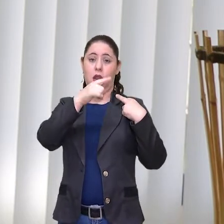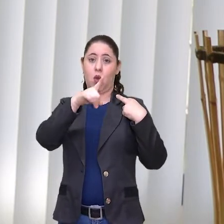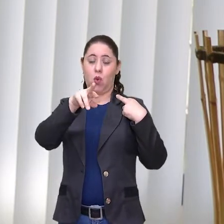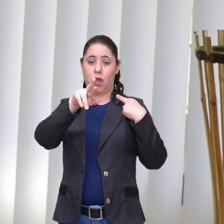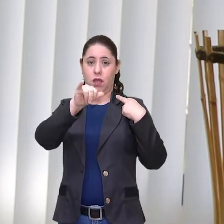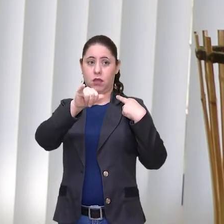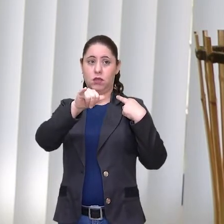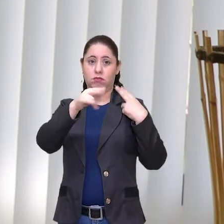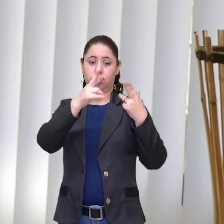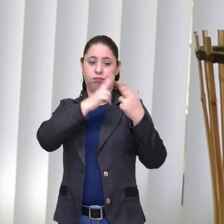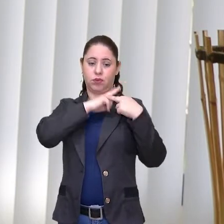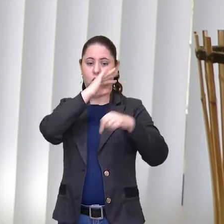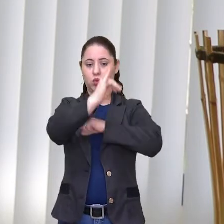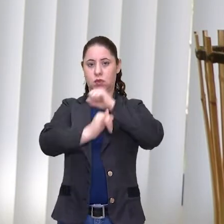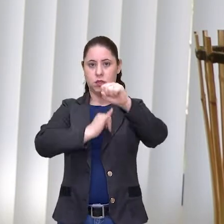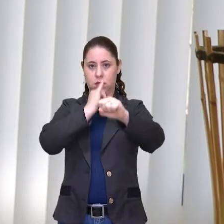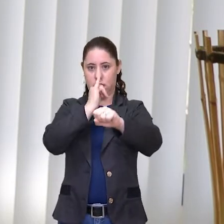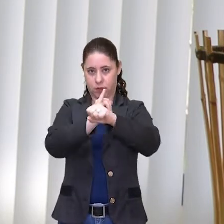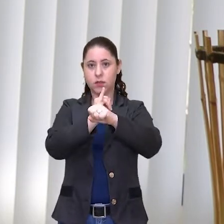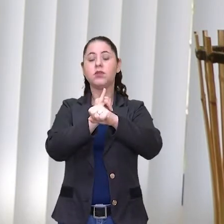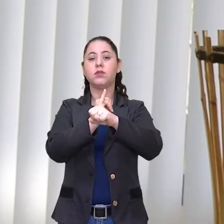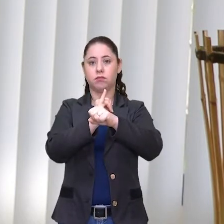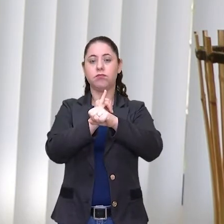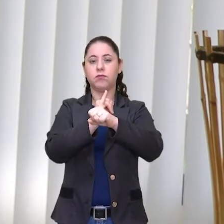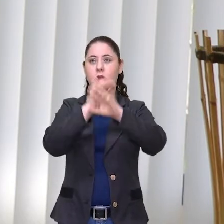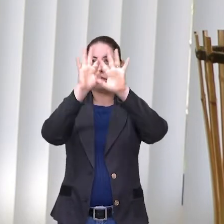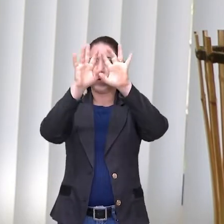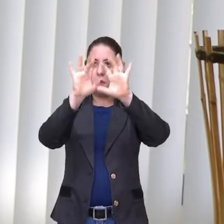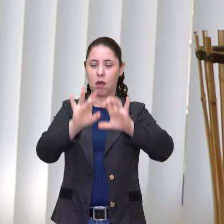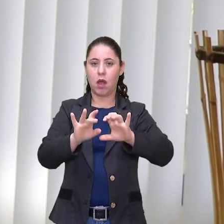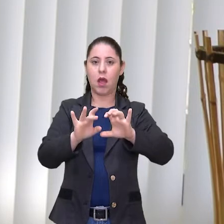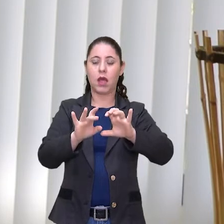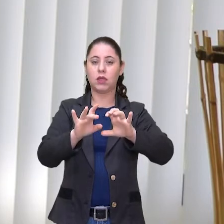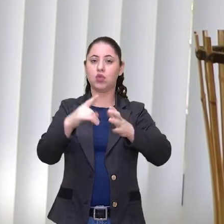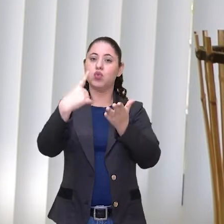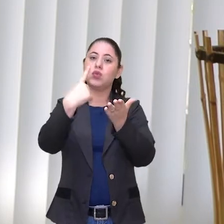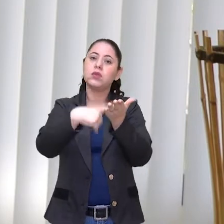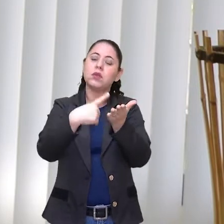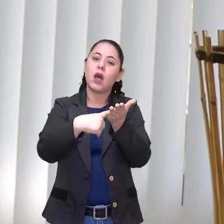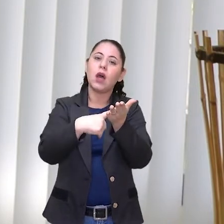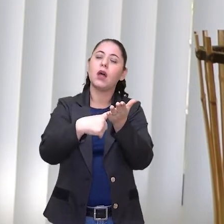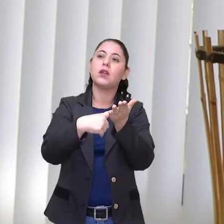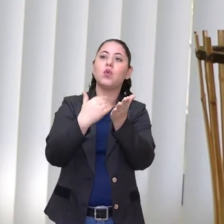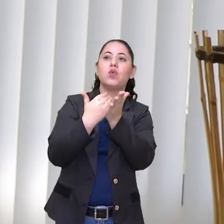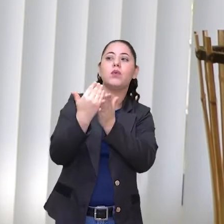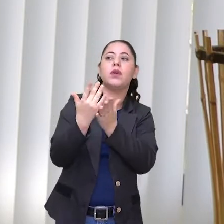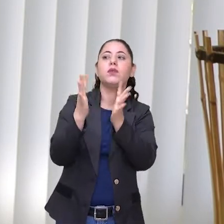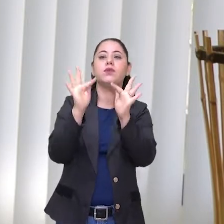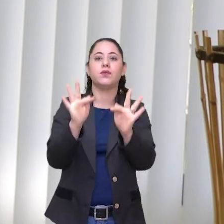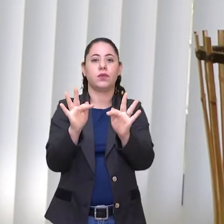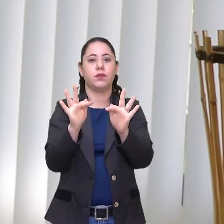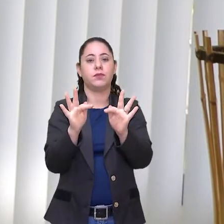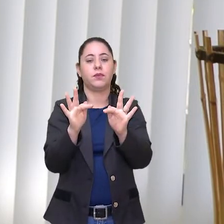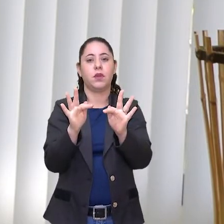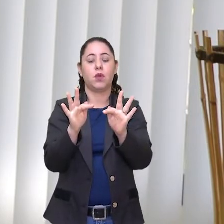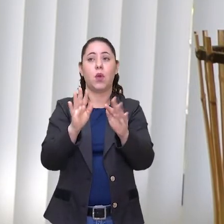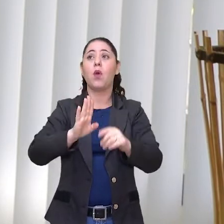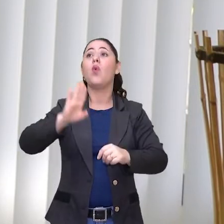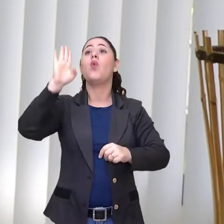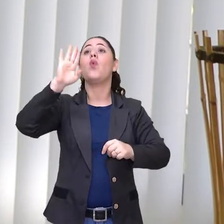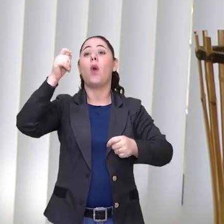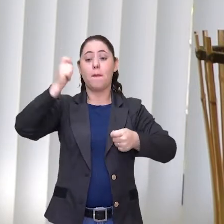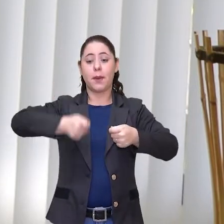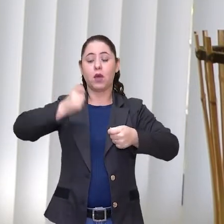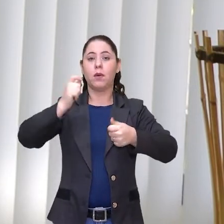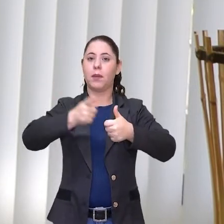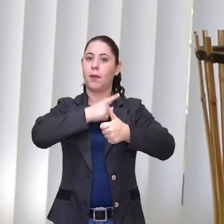seu site e lá coloca estabelecidas as datas para início e fim desse leilão, em um primeiro